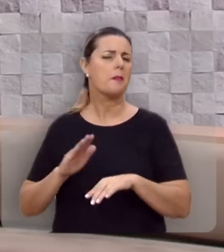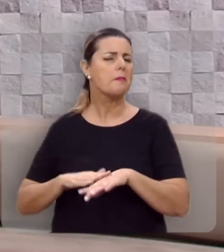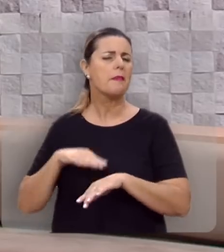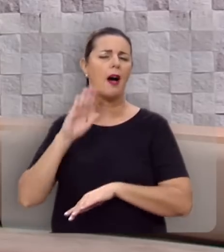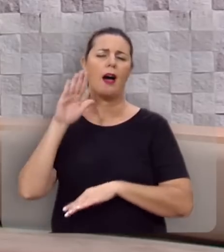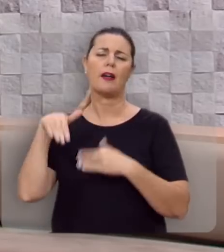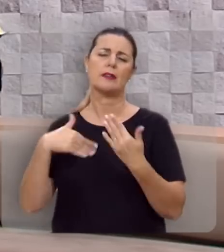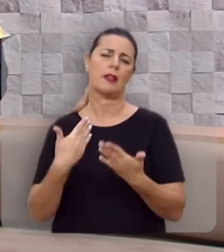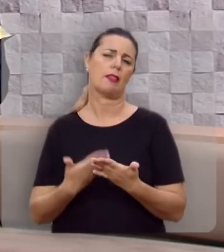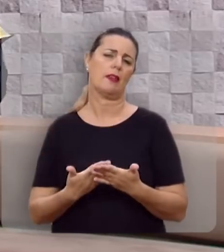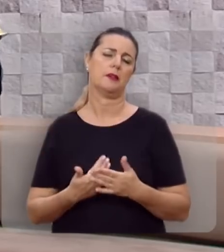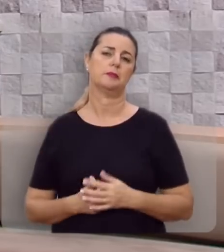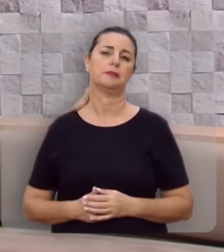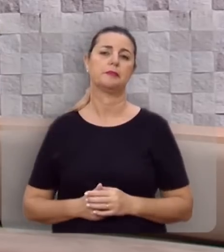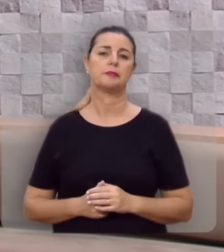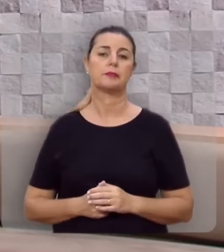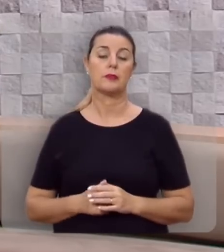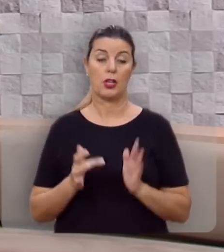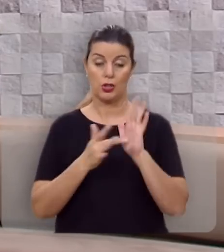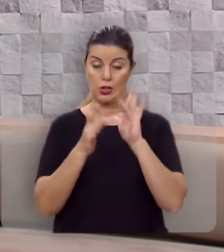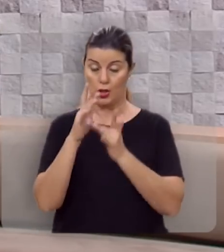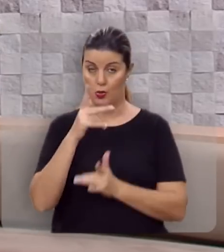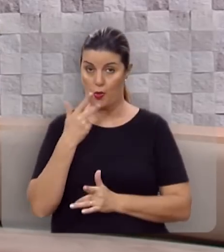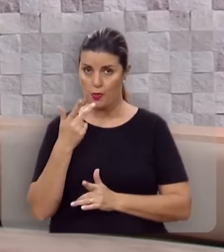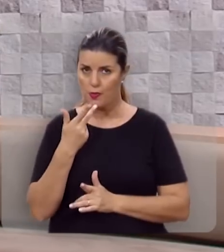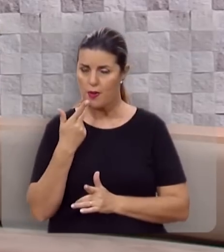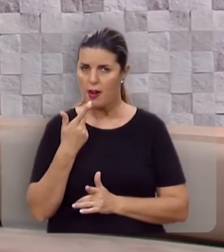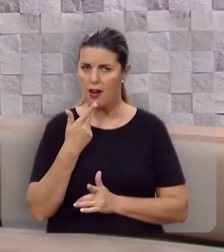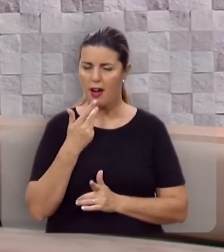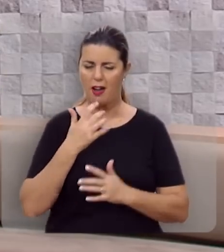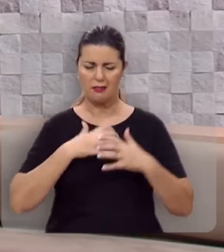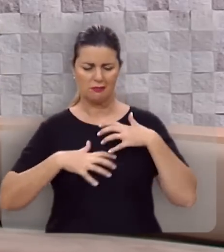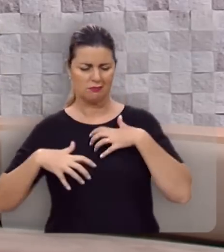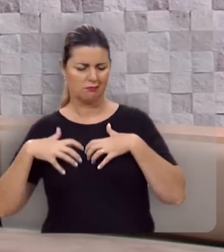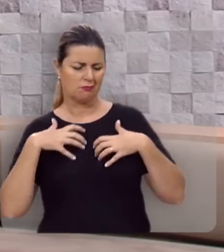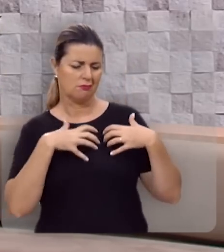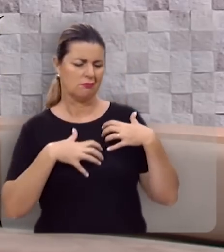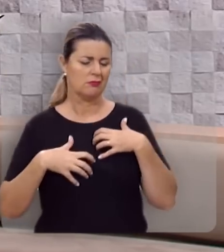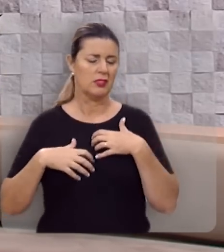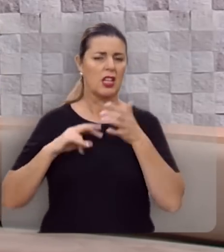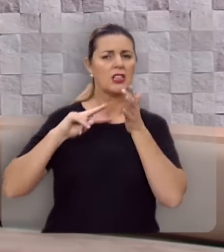Muito mais do que isso. Jesus